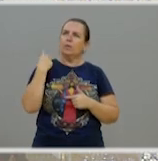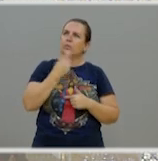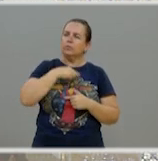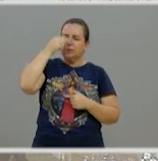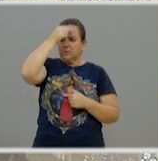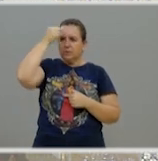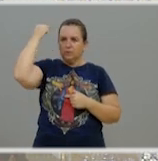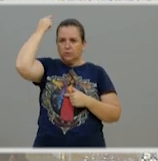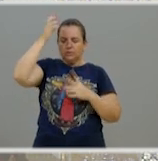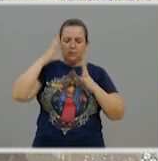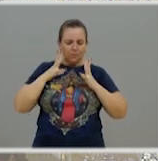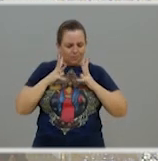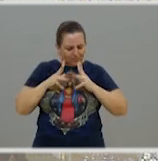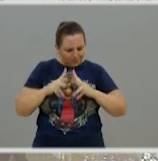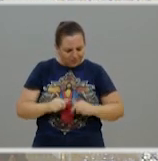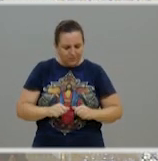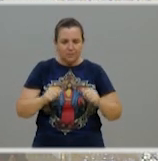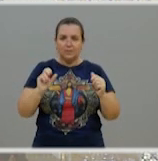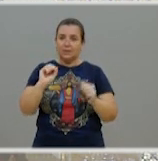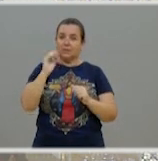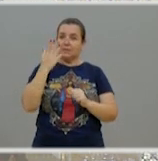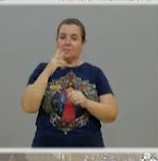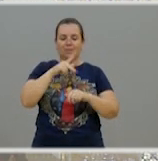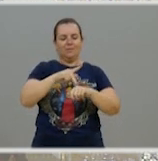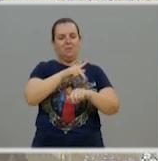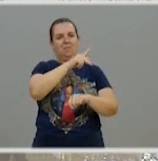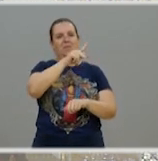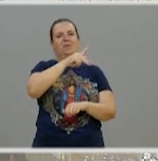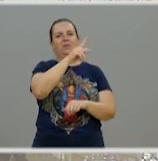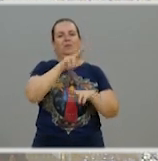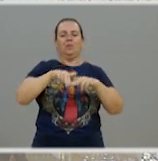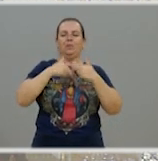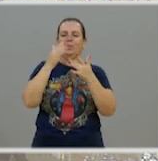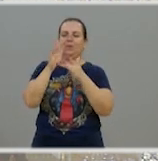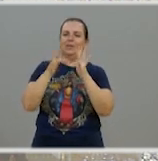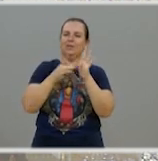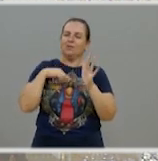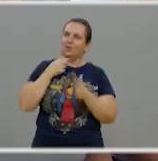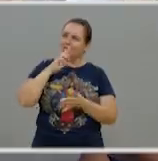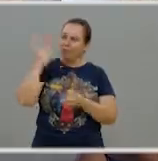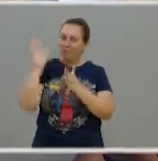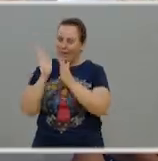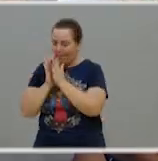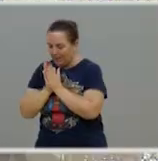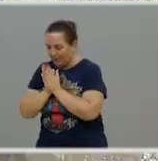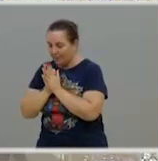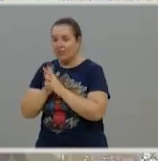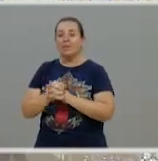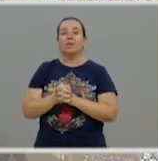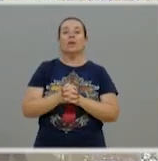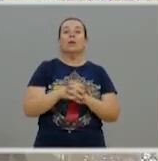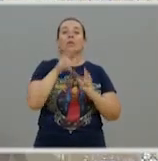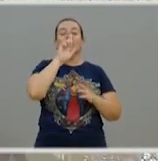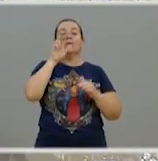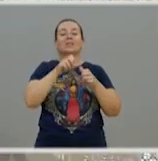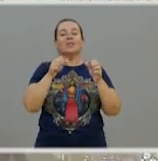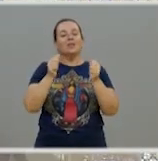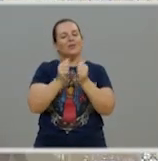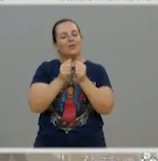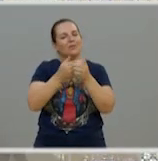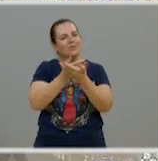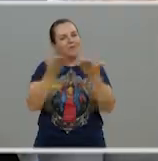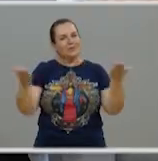santifiquem inteiramente para celebrarmos a Páscoa. Por Cristo nosso Senhor. Amém. O Senhor